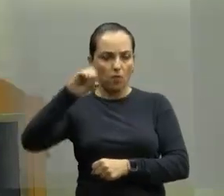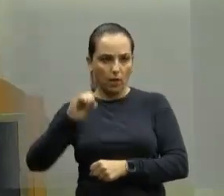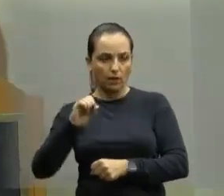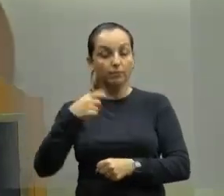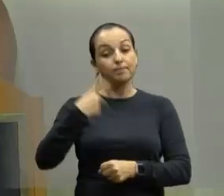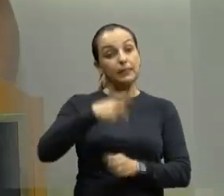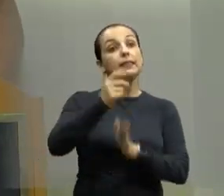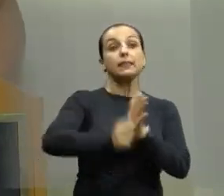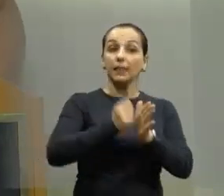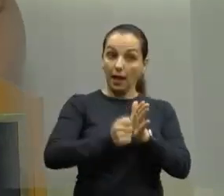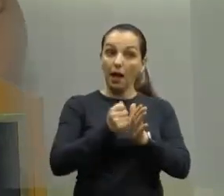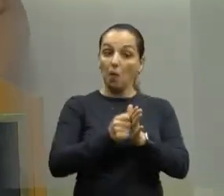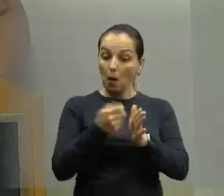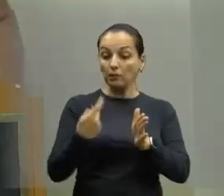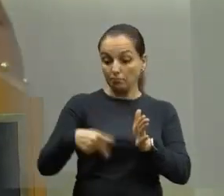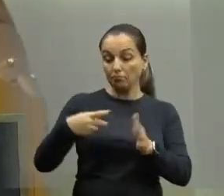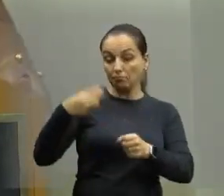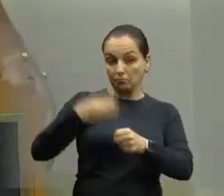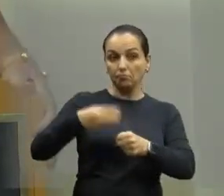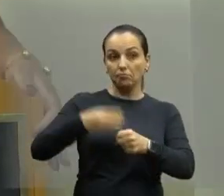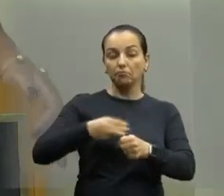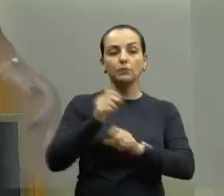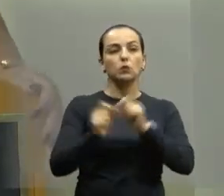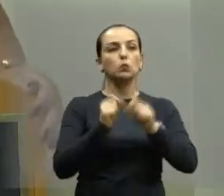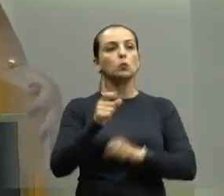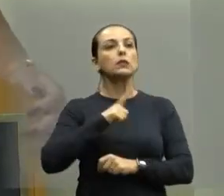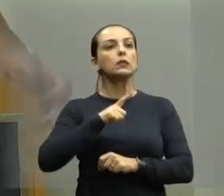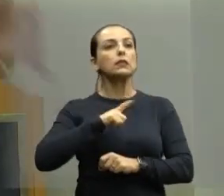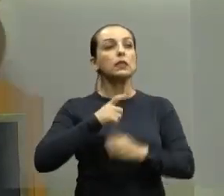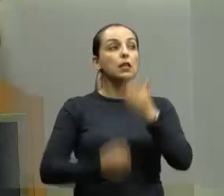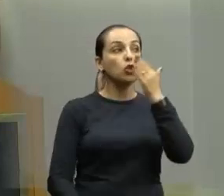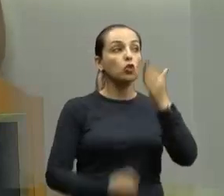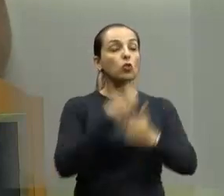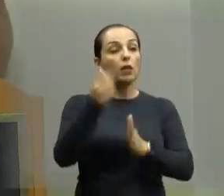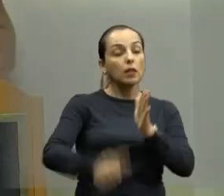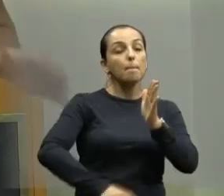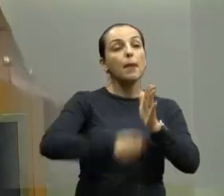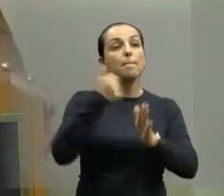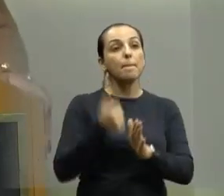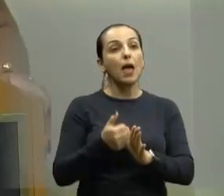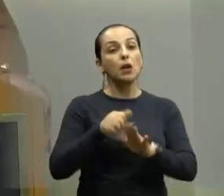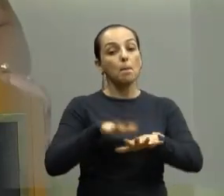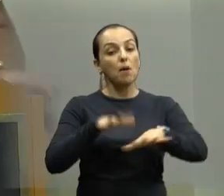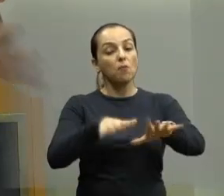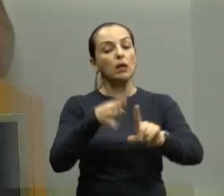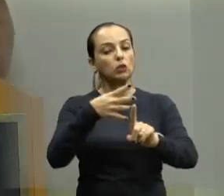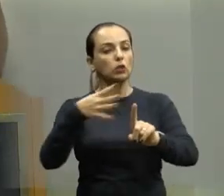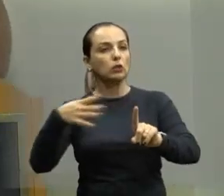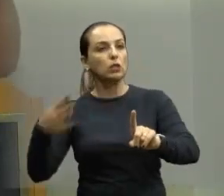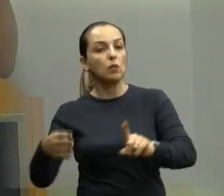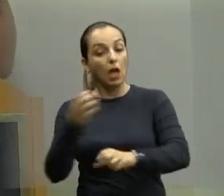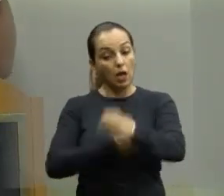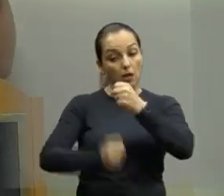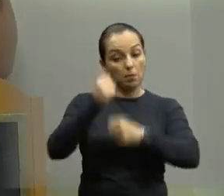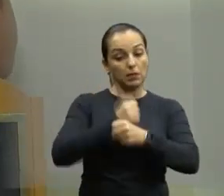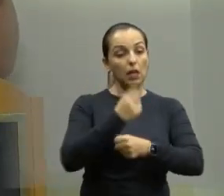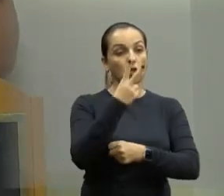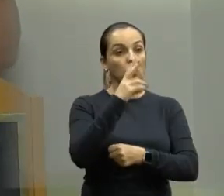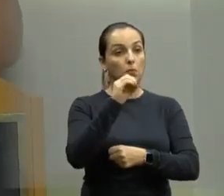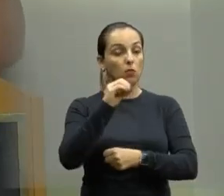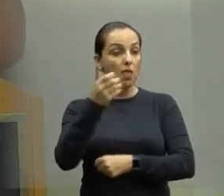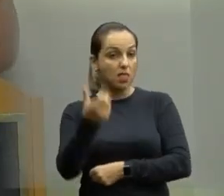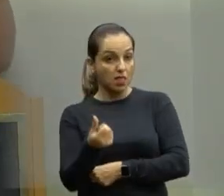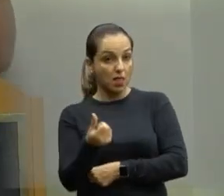Araraquara e aí trazendo para um cenário Municipal nós tivemos implementação da primeira parada lgbtqia+ somente o ano de 2006